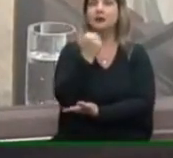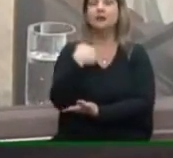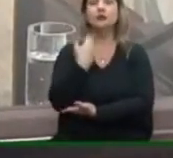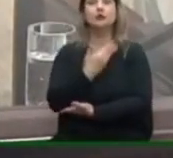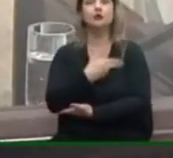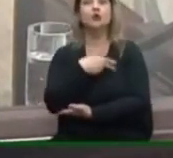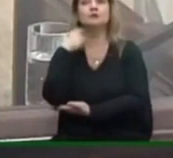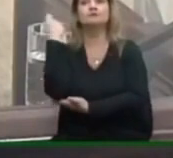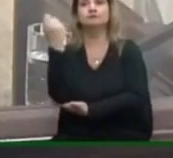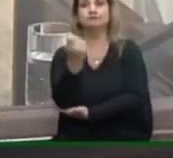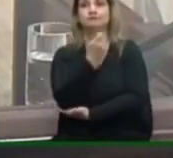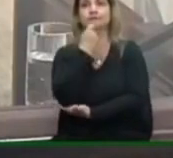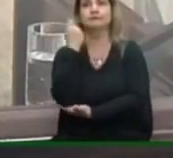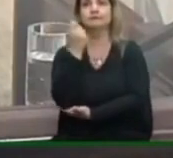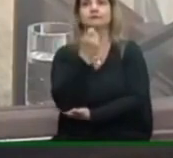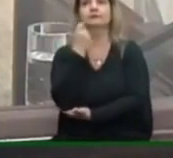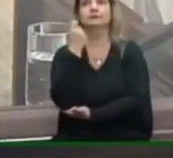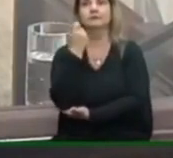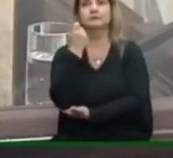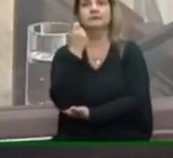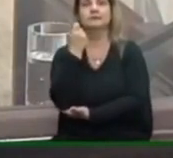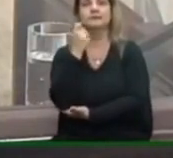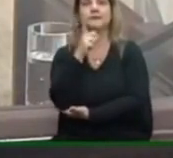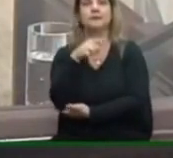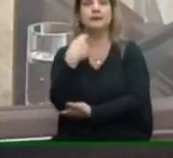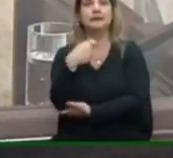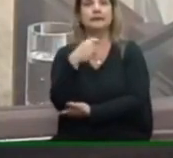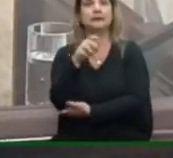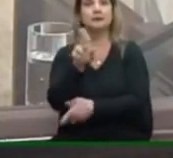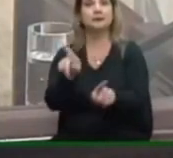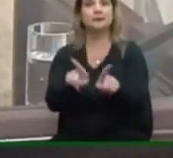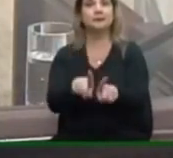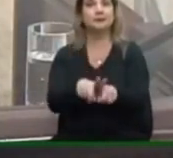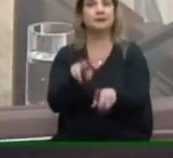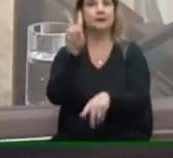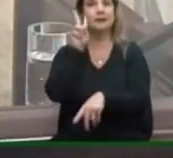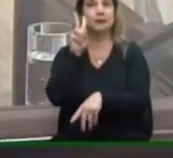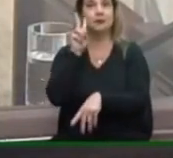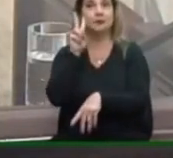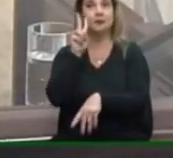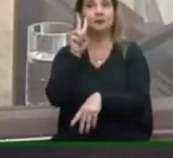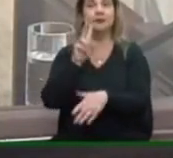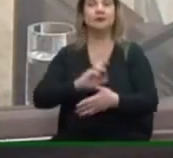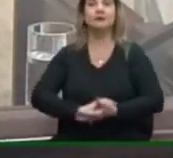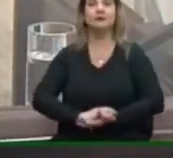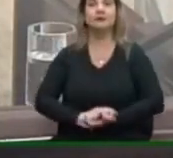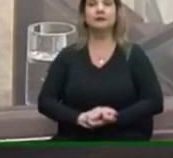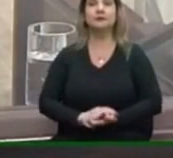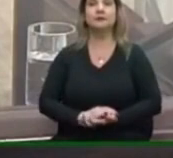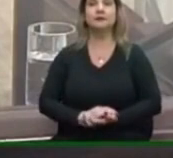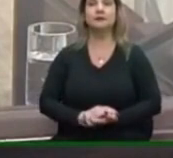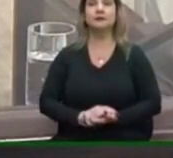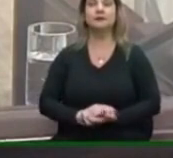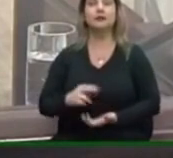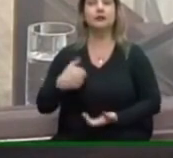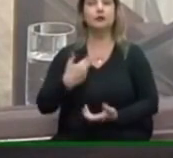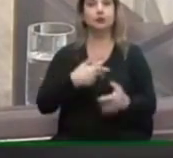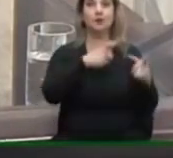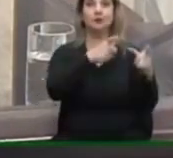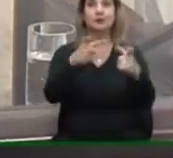nós gaúchos e gaúchas temos que também Lembrar que no nosso território